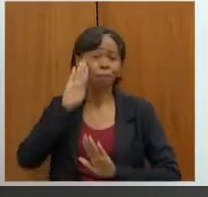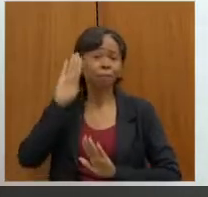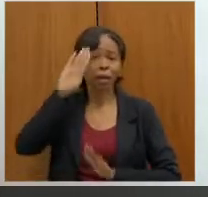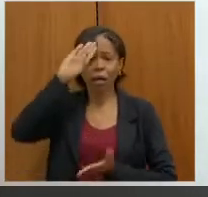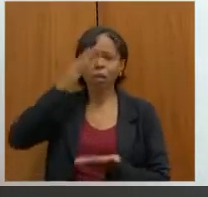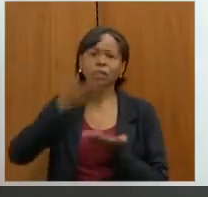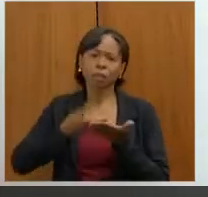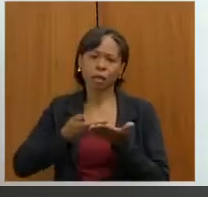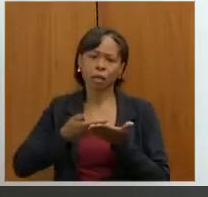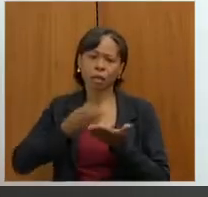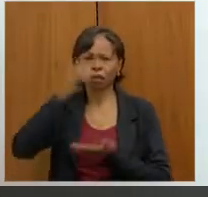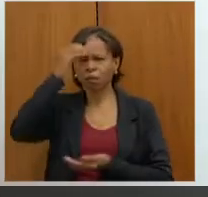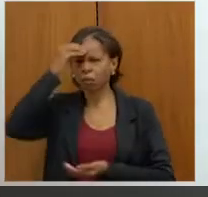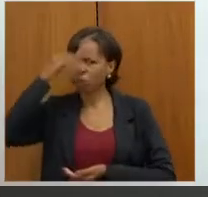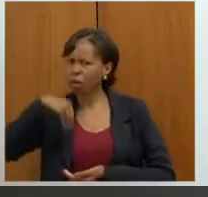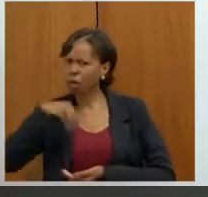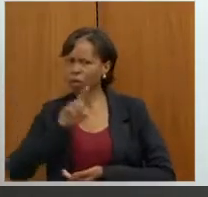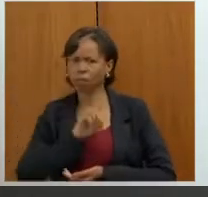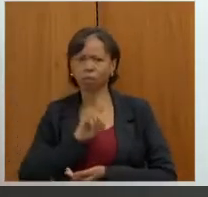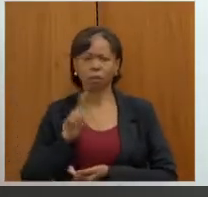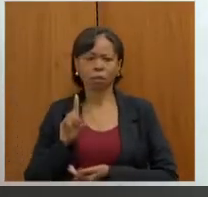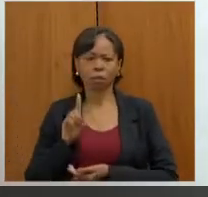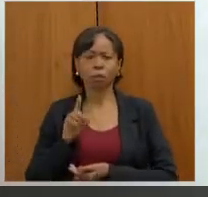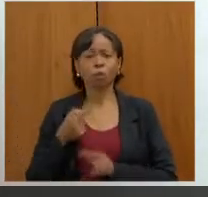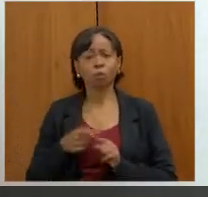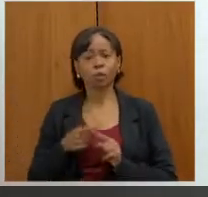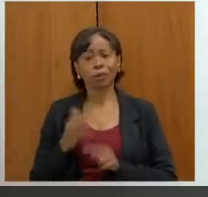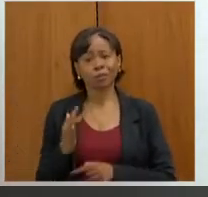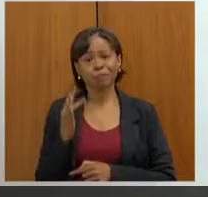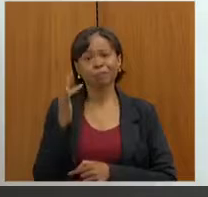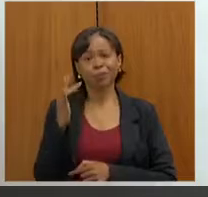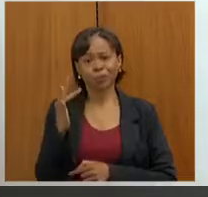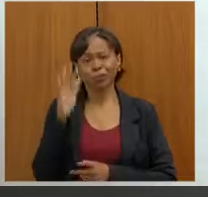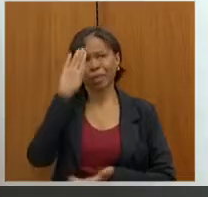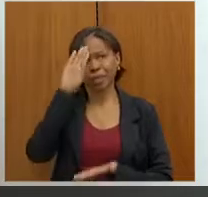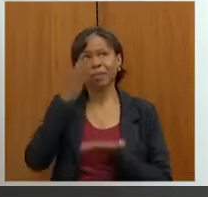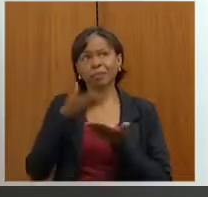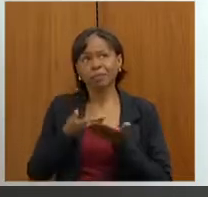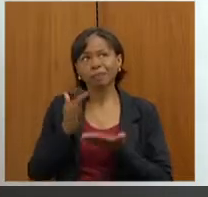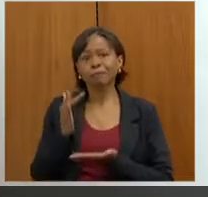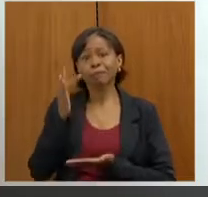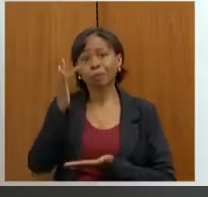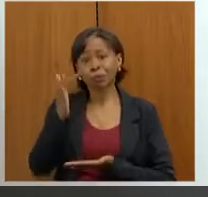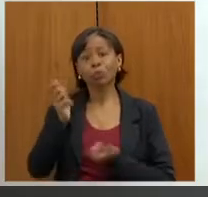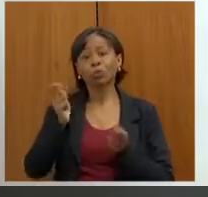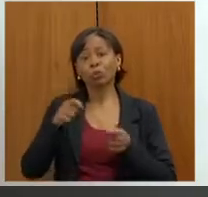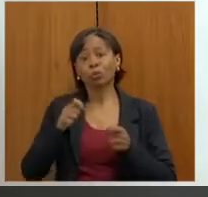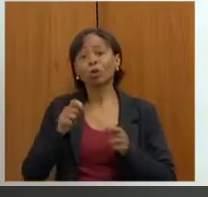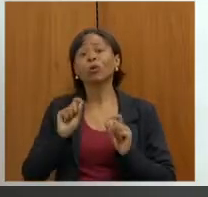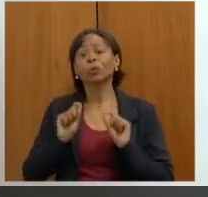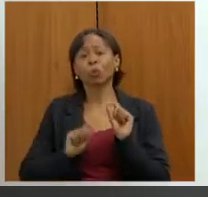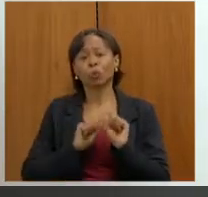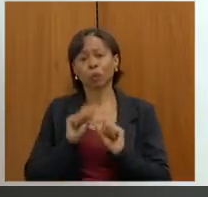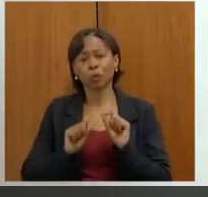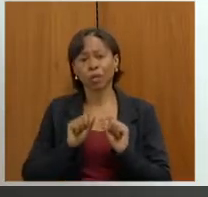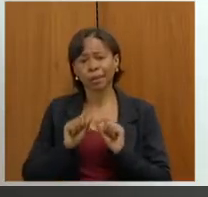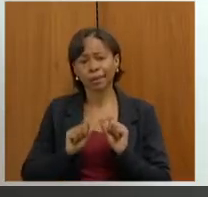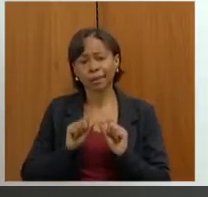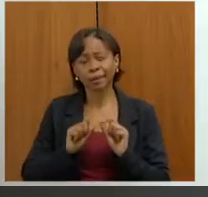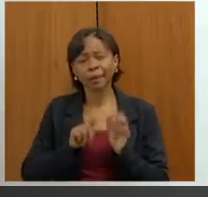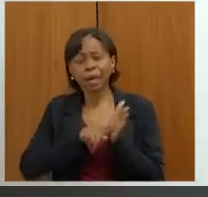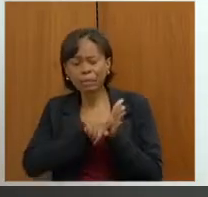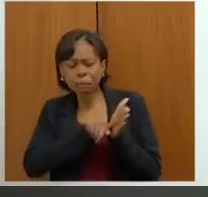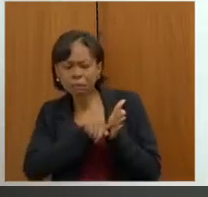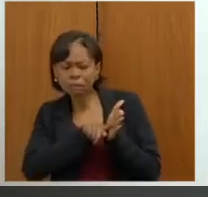não desanimar e quem sabe um dia a gente tenha esse resultado e não